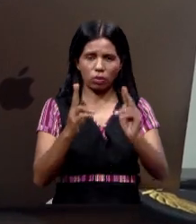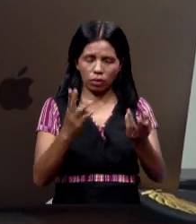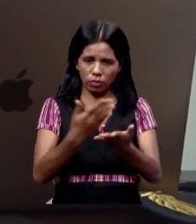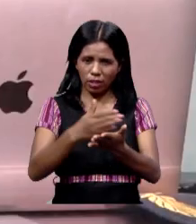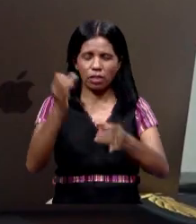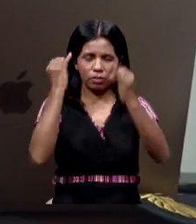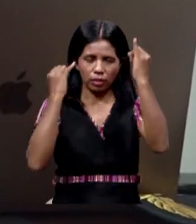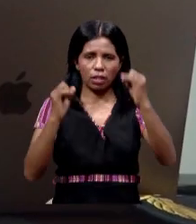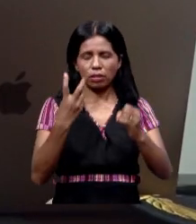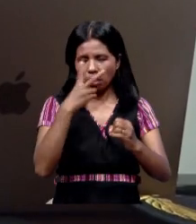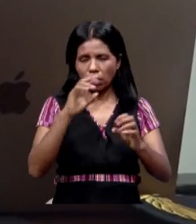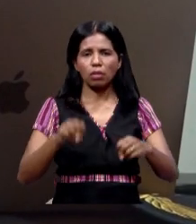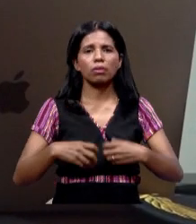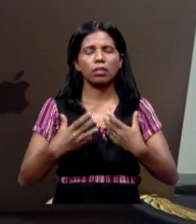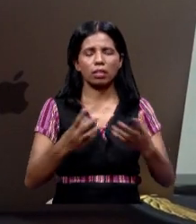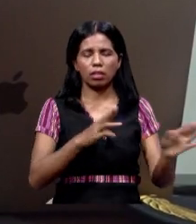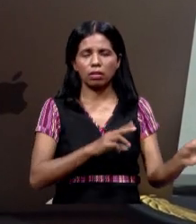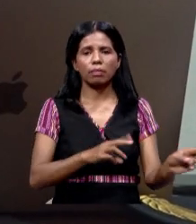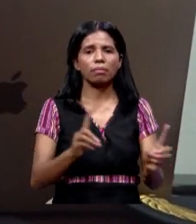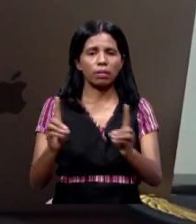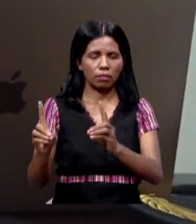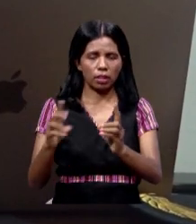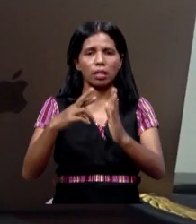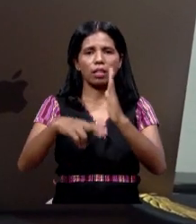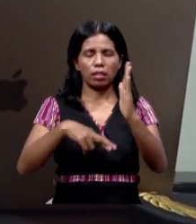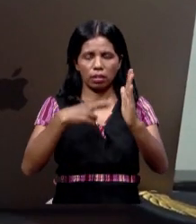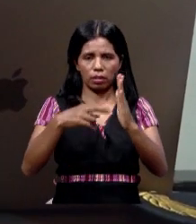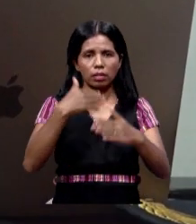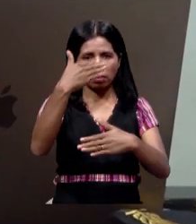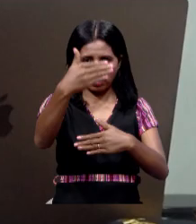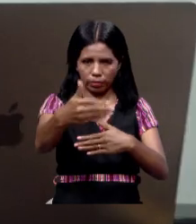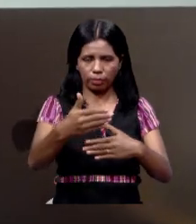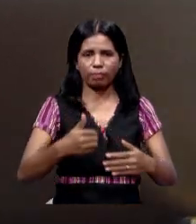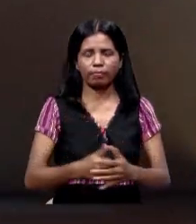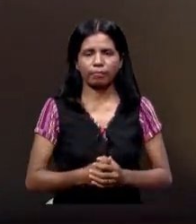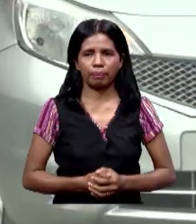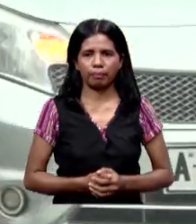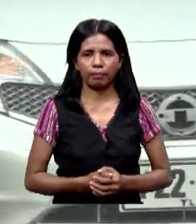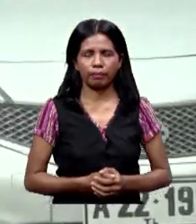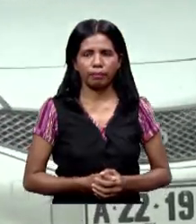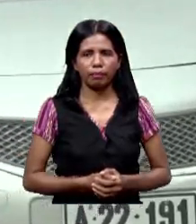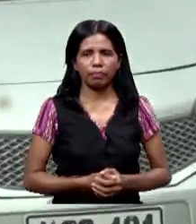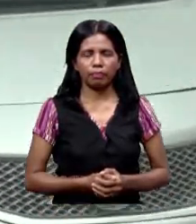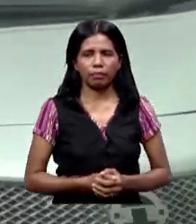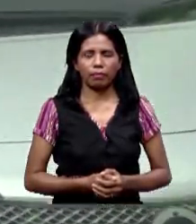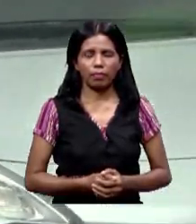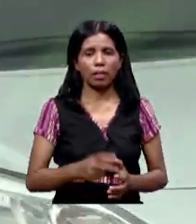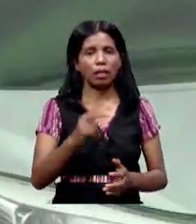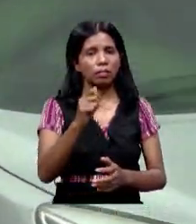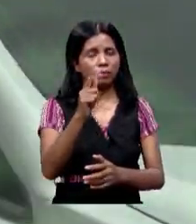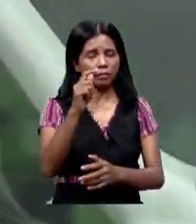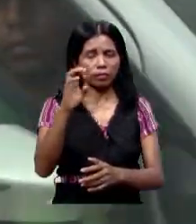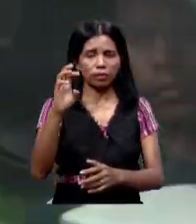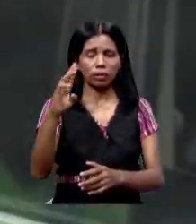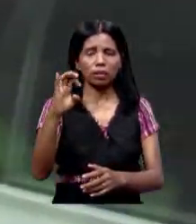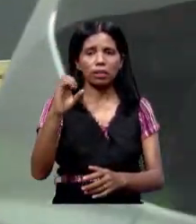ita re o insato implementa regras ne ba oi. Mais rigoroso. Na terça, Eufrásia Soares